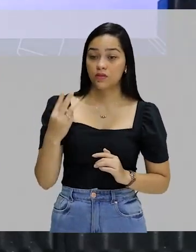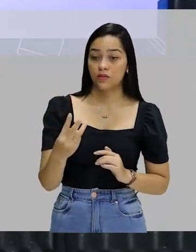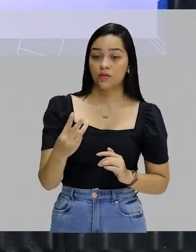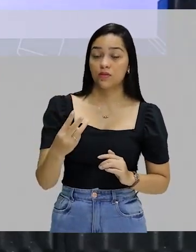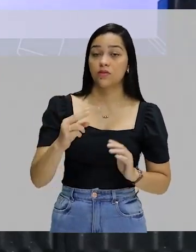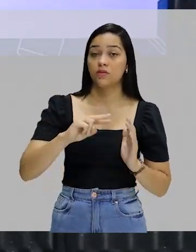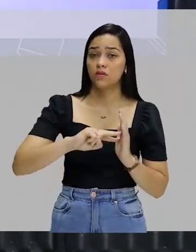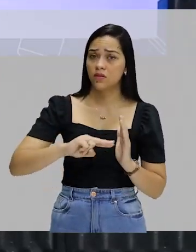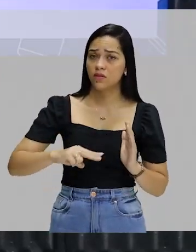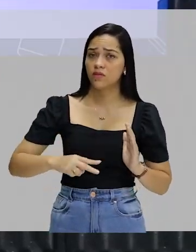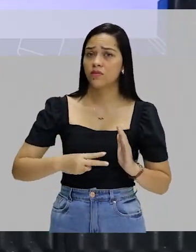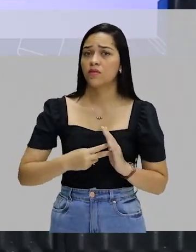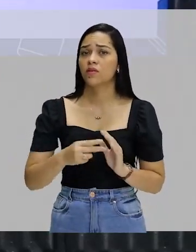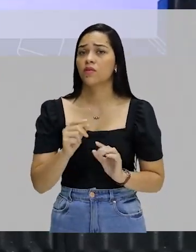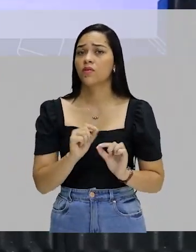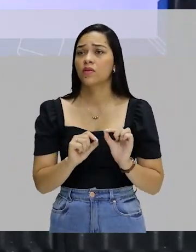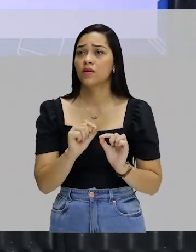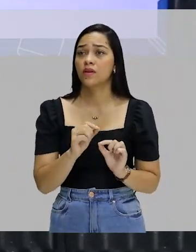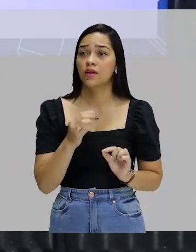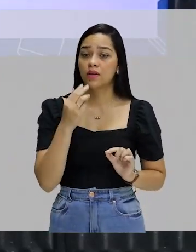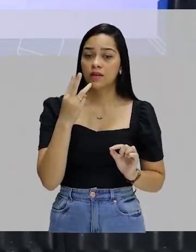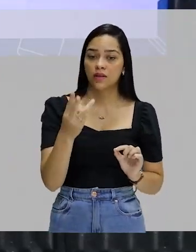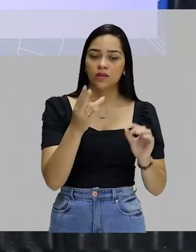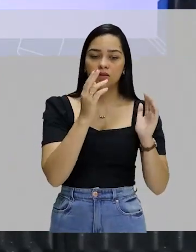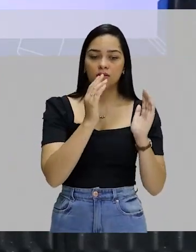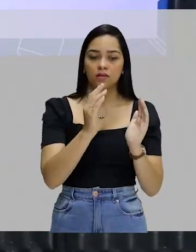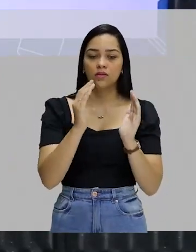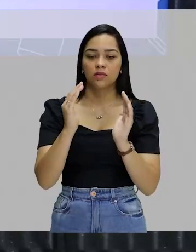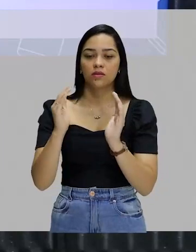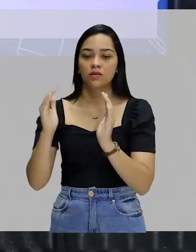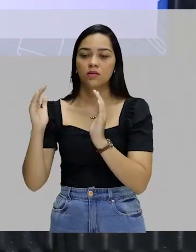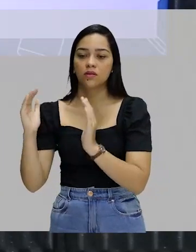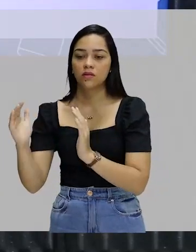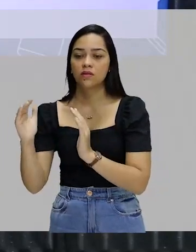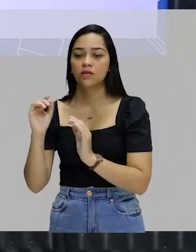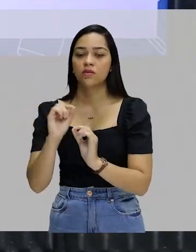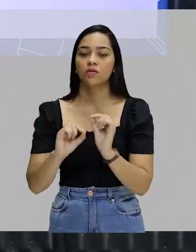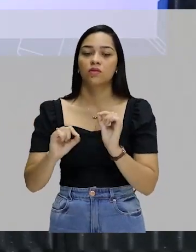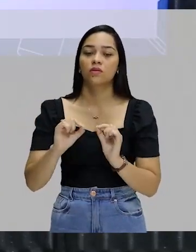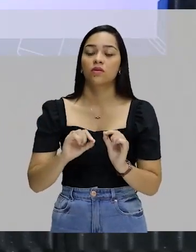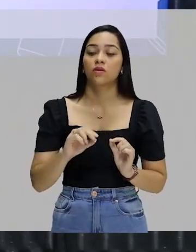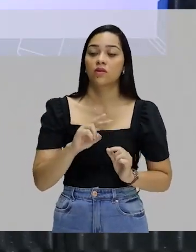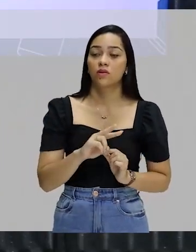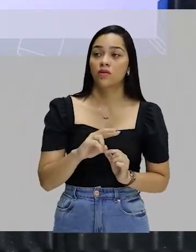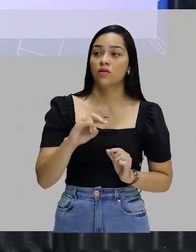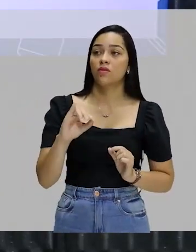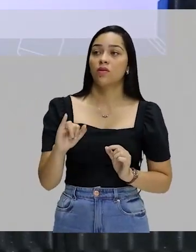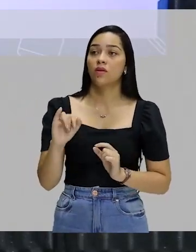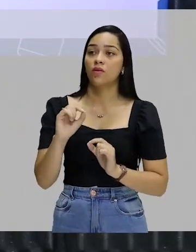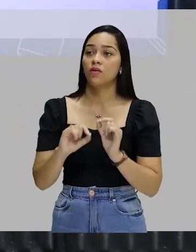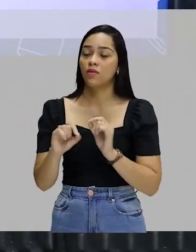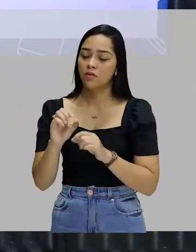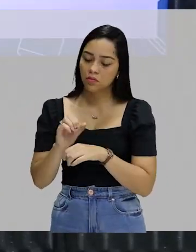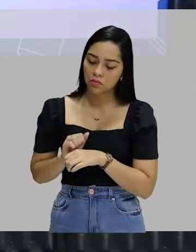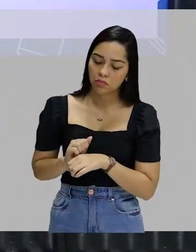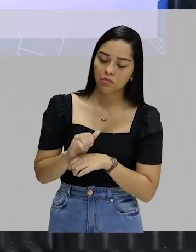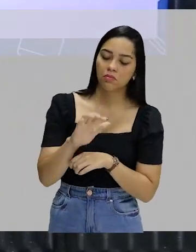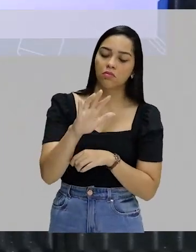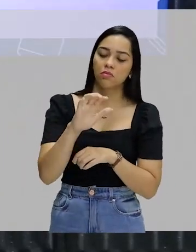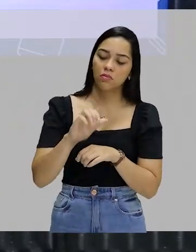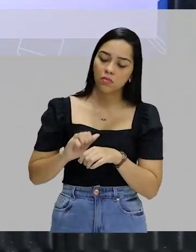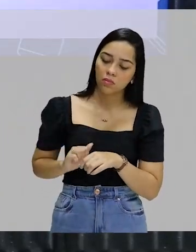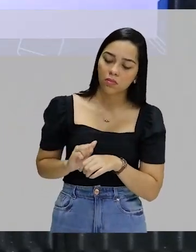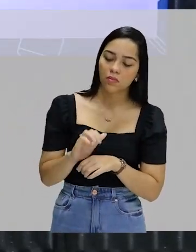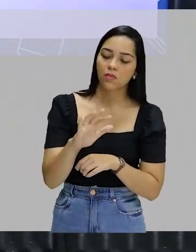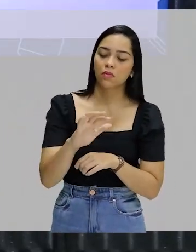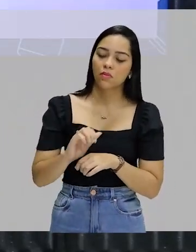radioativas, ou seja, turminha, 3 sequências onde um átomo pai vai ficar emitindo partículas